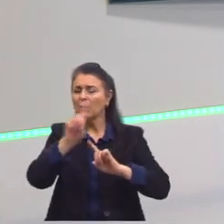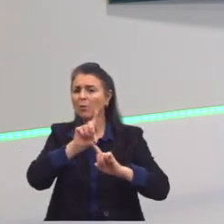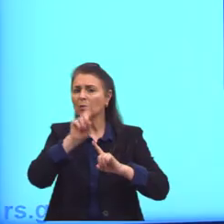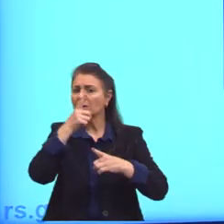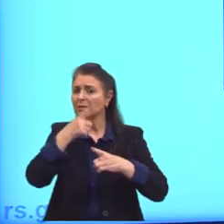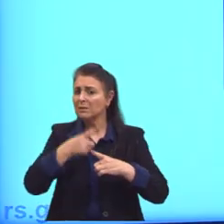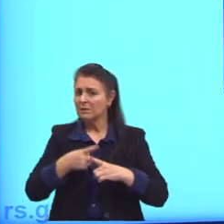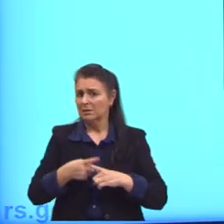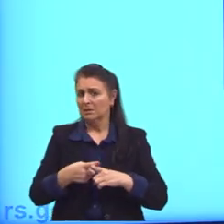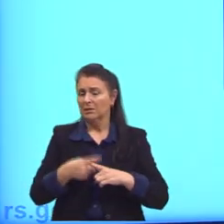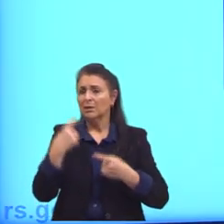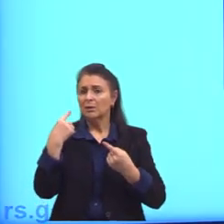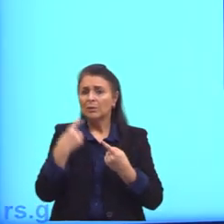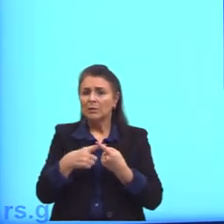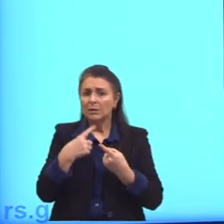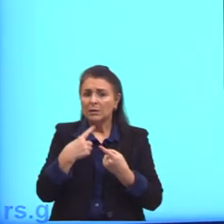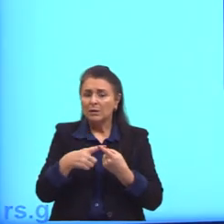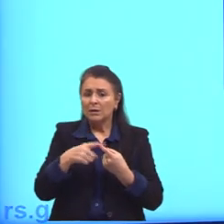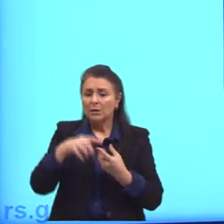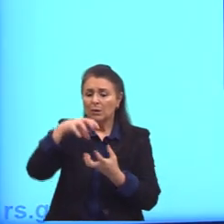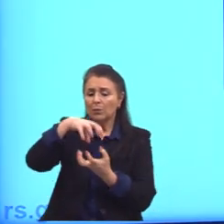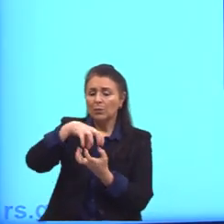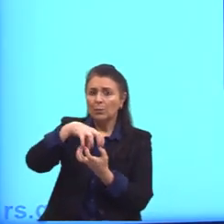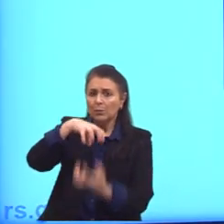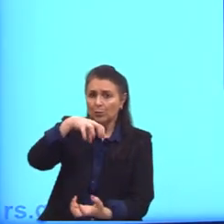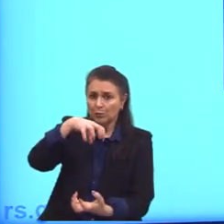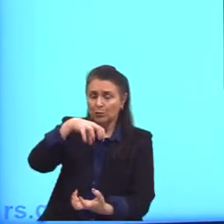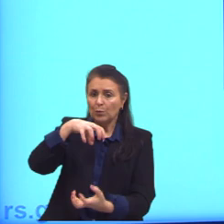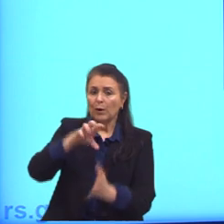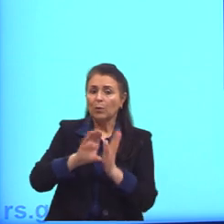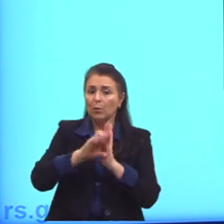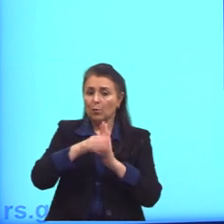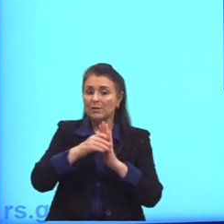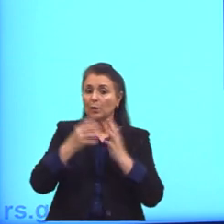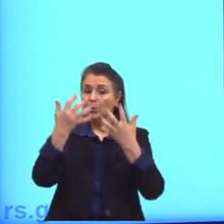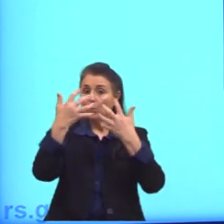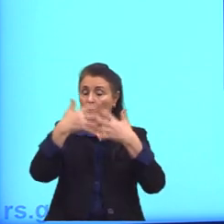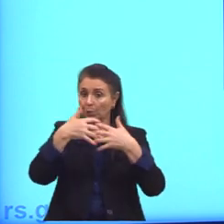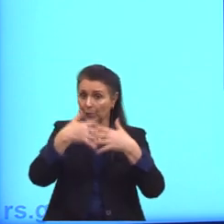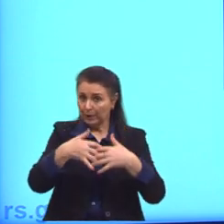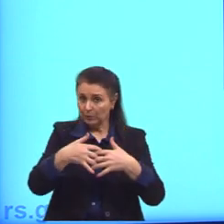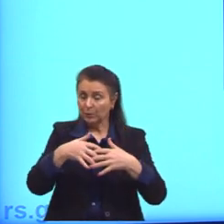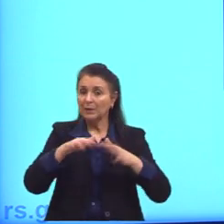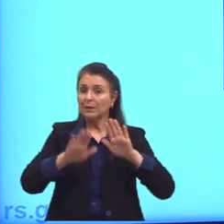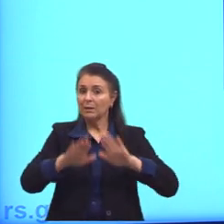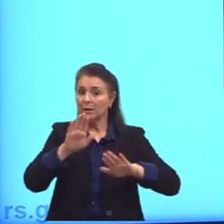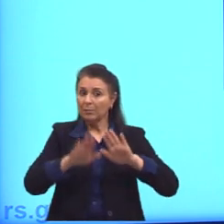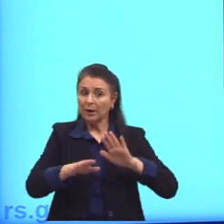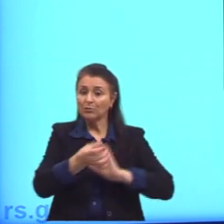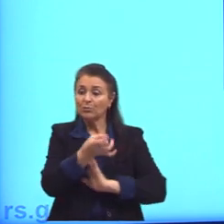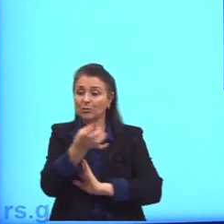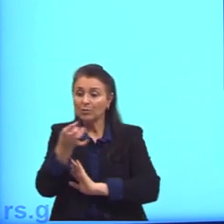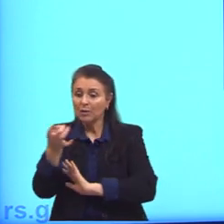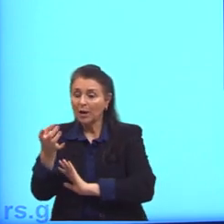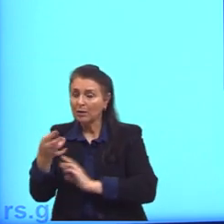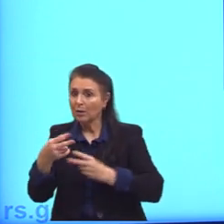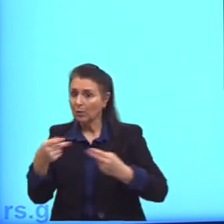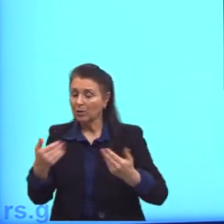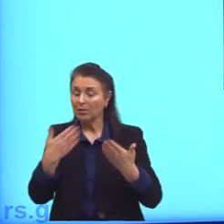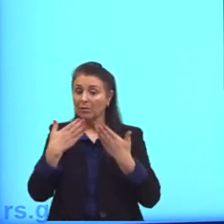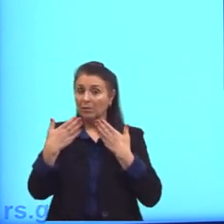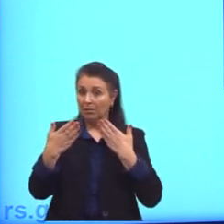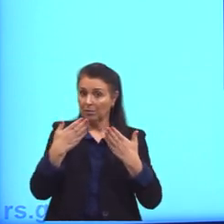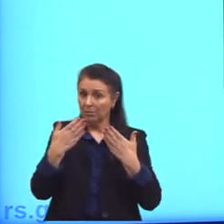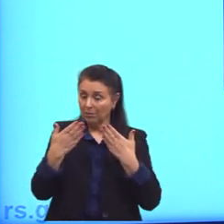Então por quê Porque o puxa ele acaba sendo um conceito bem Complex E aí depende também busca Asus que a gente está